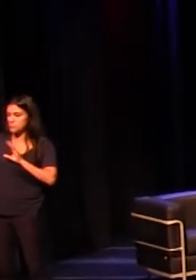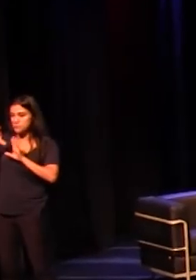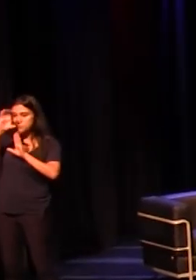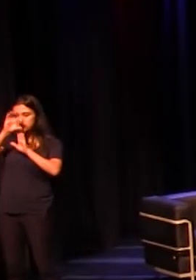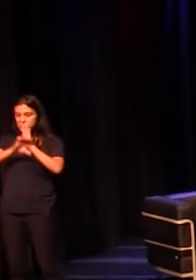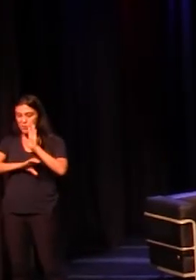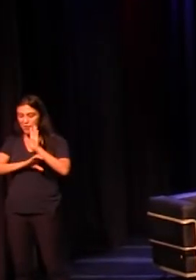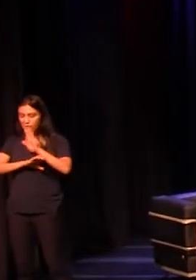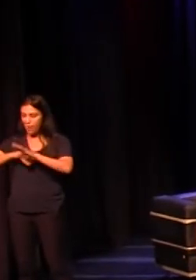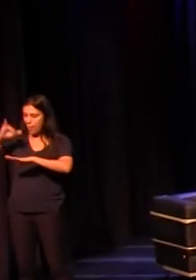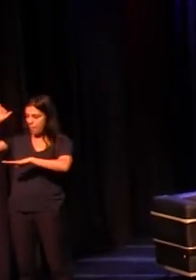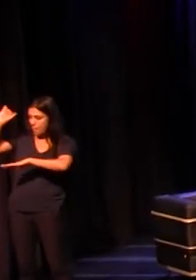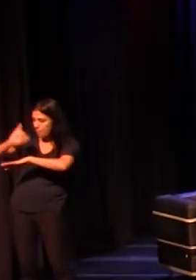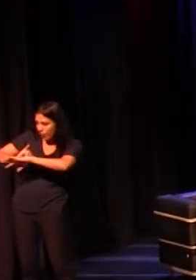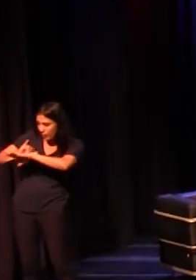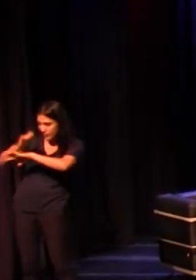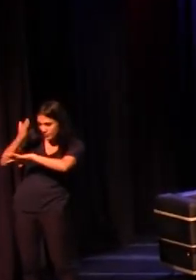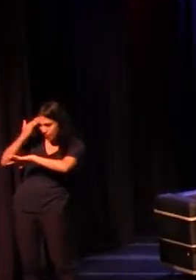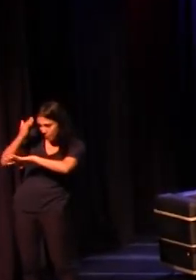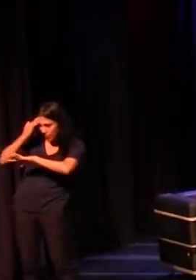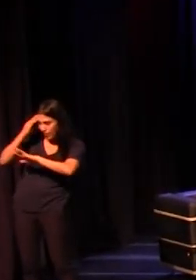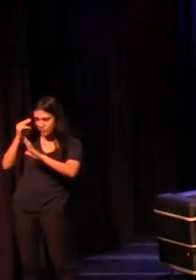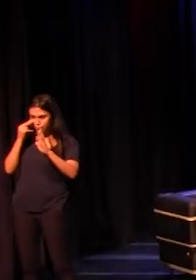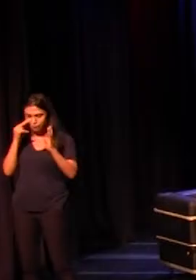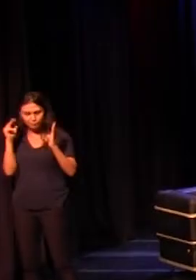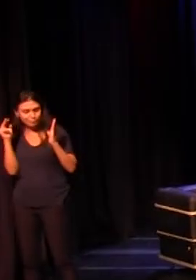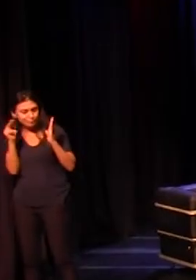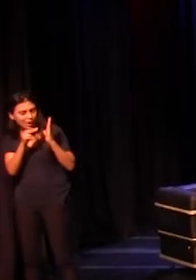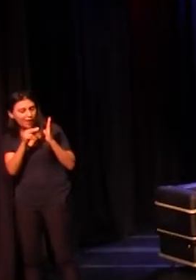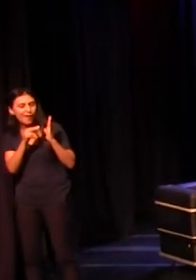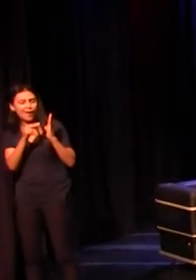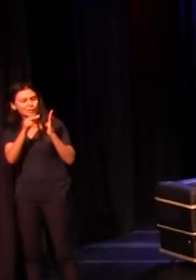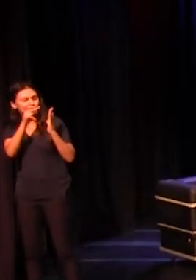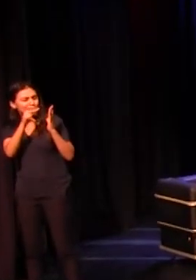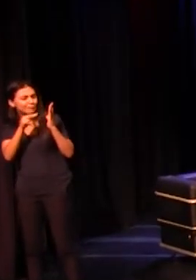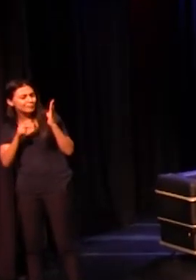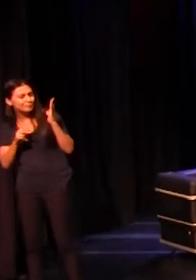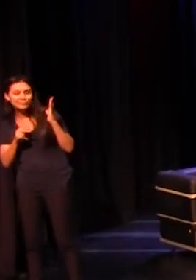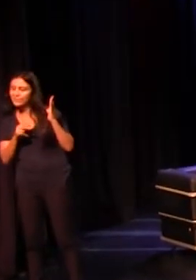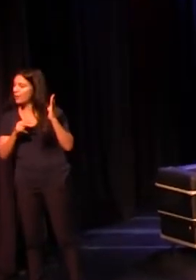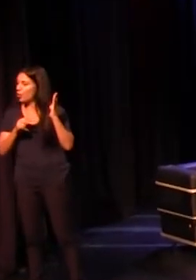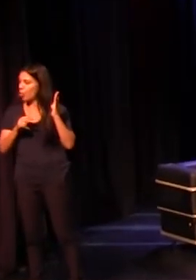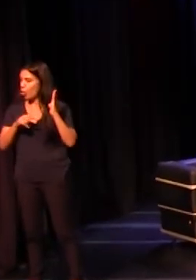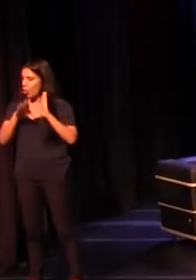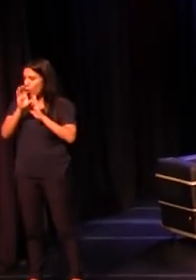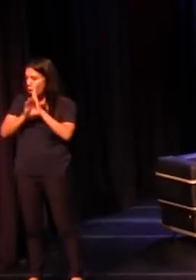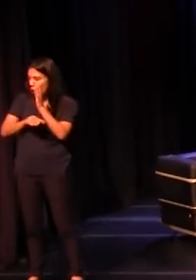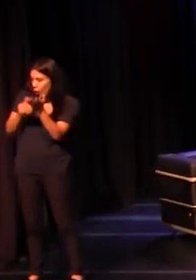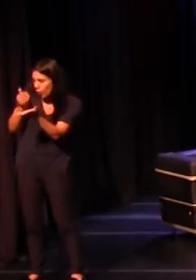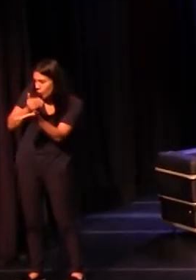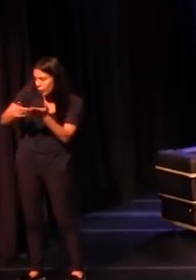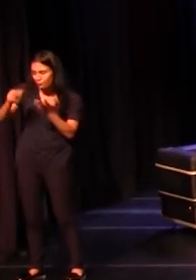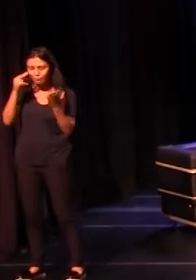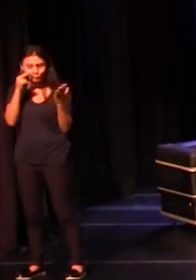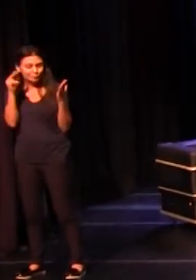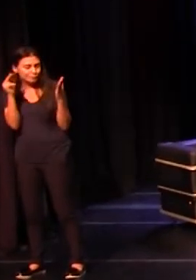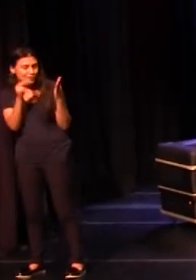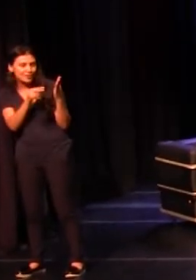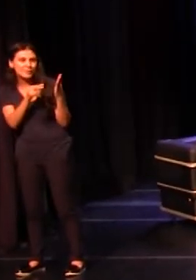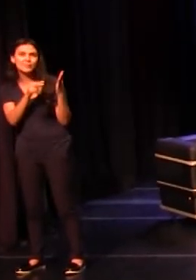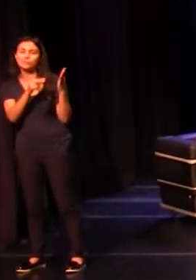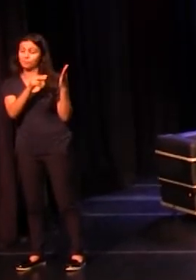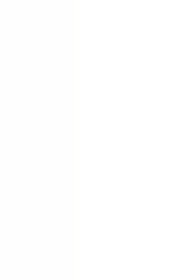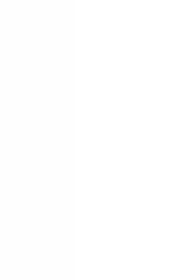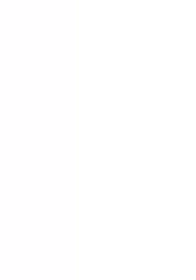matriz de saberes, quando a gente olha para os ODSs e olha para esse currículo introdutório, a gente olha com esta visão,